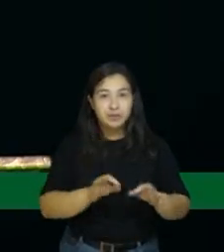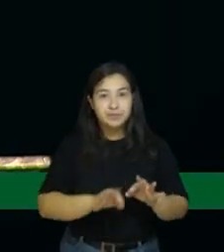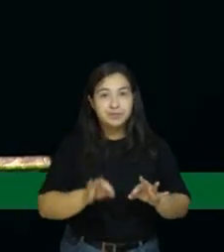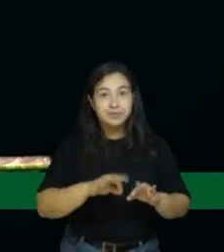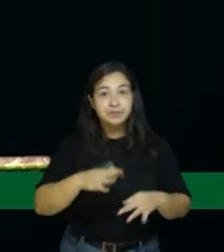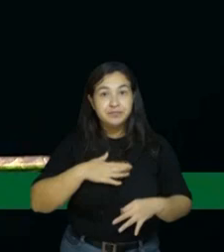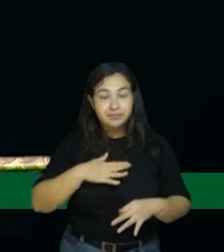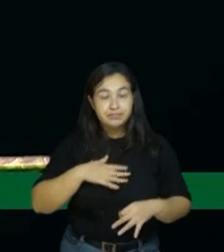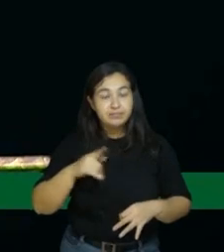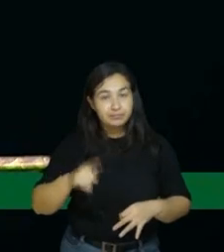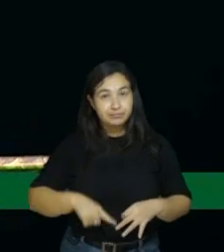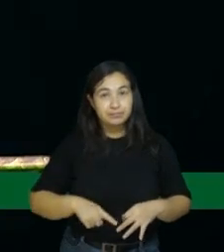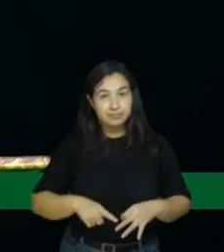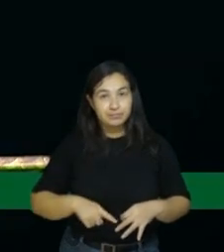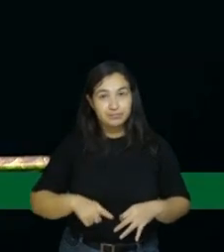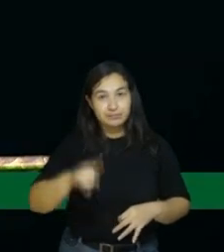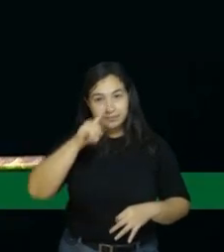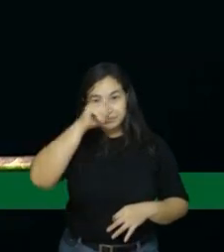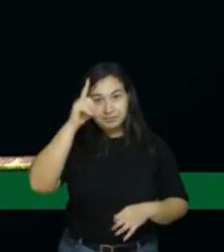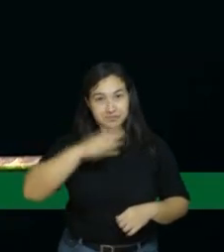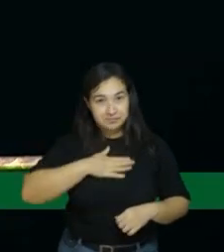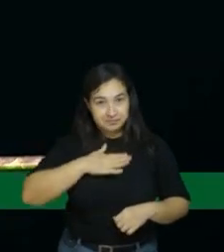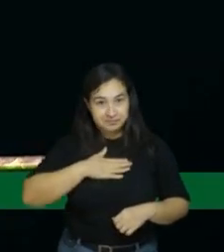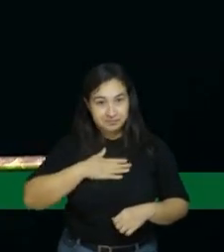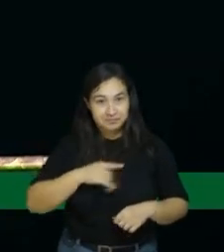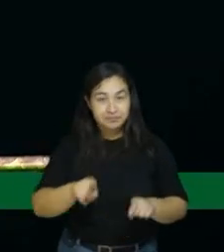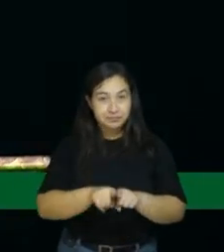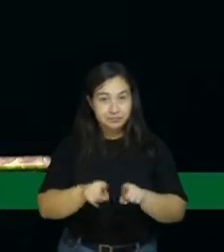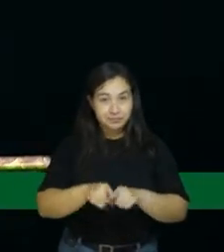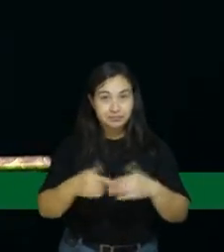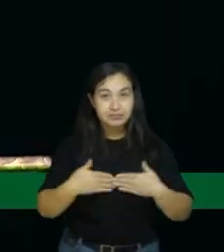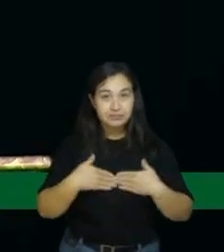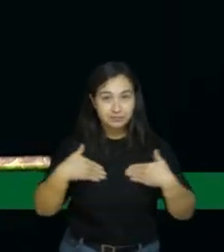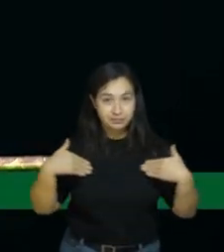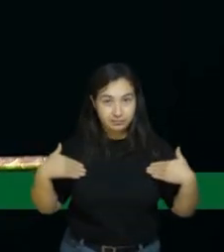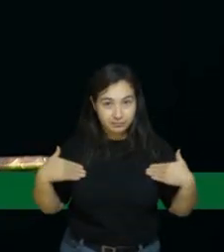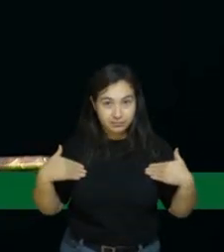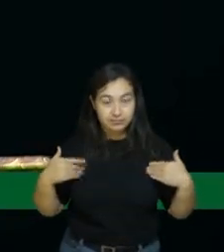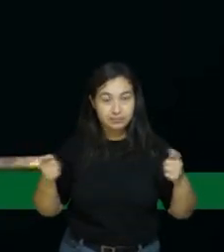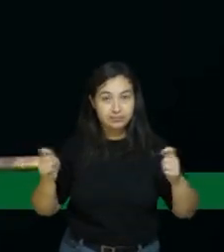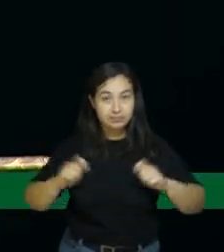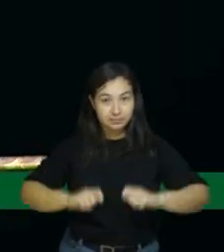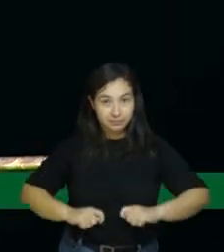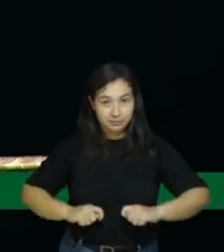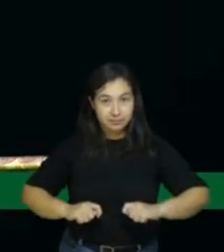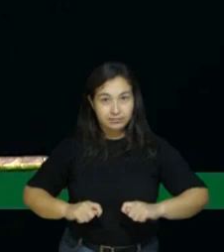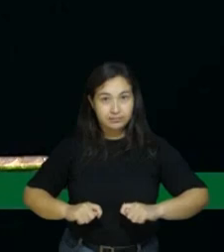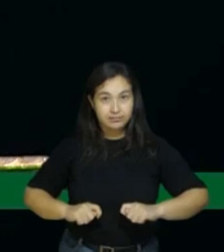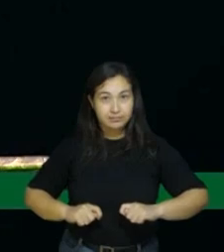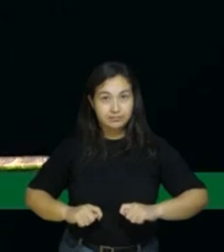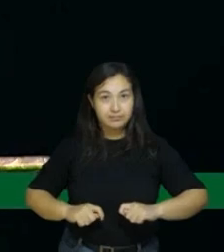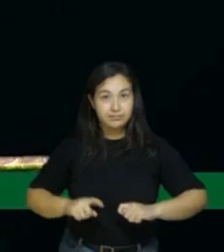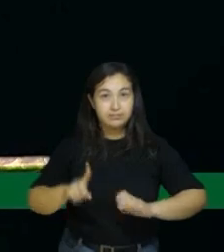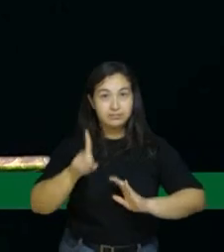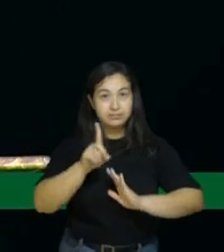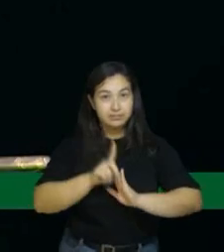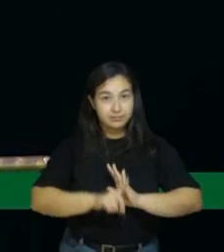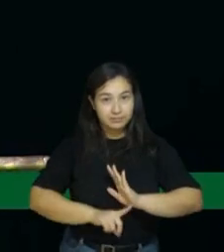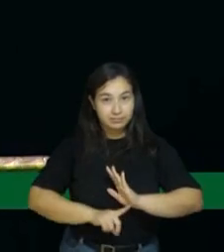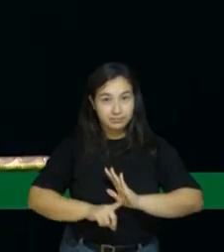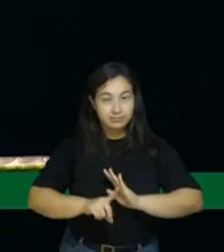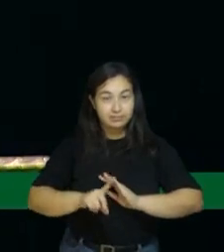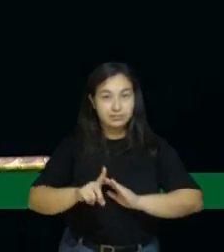idealizadora do paradesporto de Blumenau tenho muita honra de de ter tido a oportunidade de ser diretora Nacional do